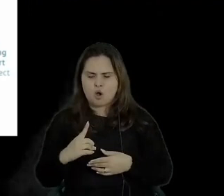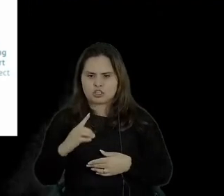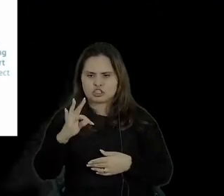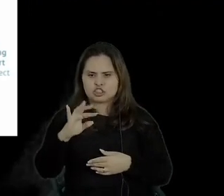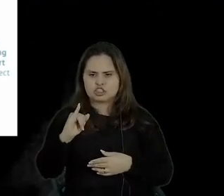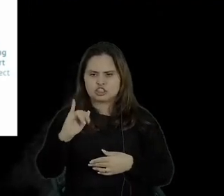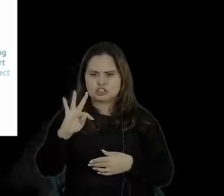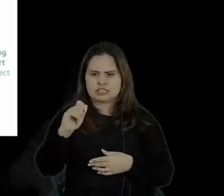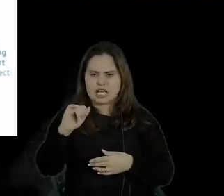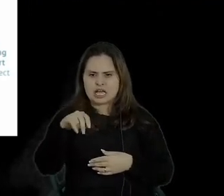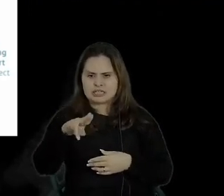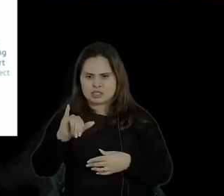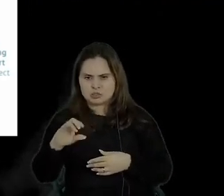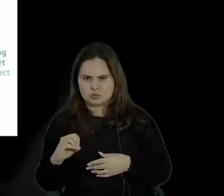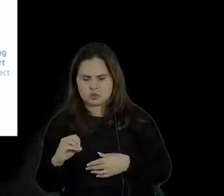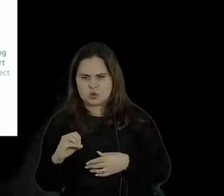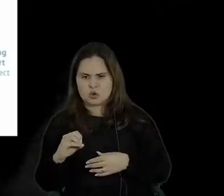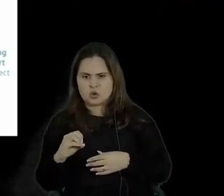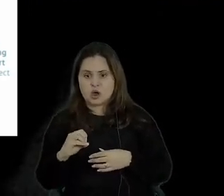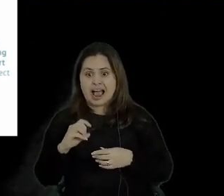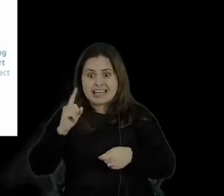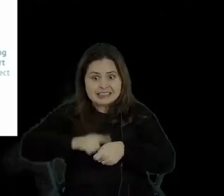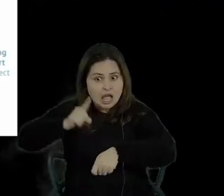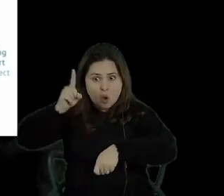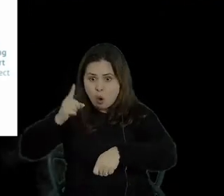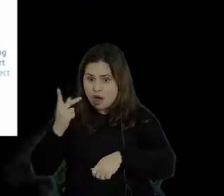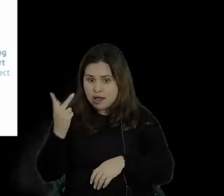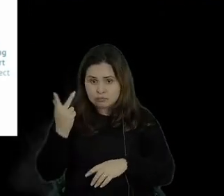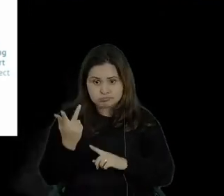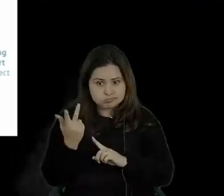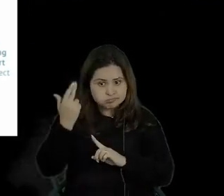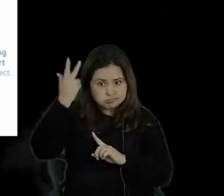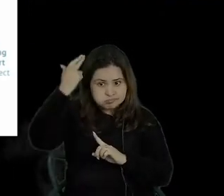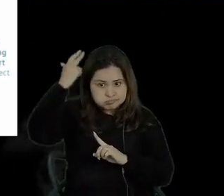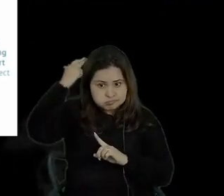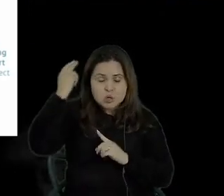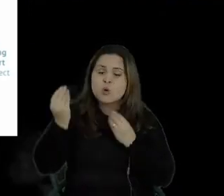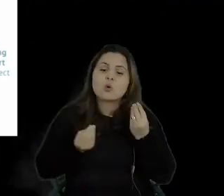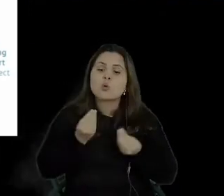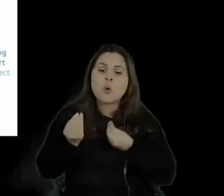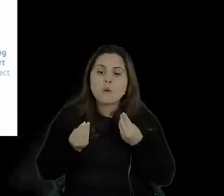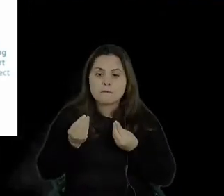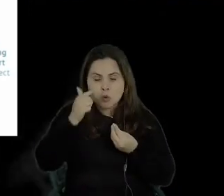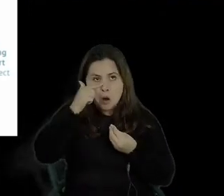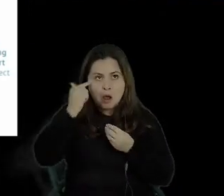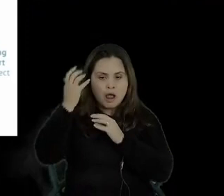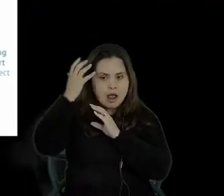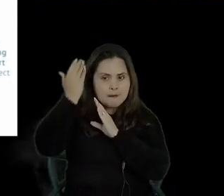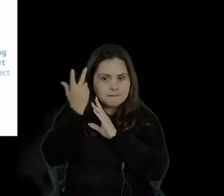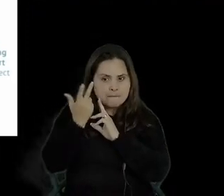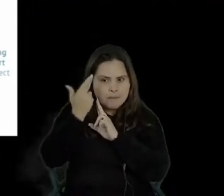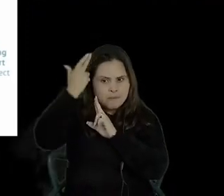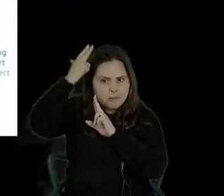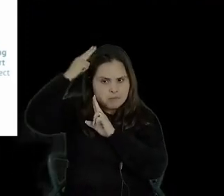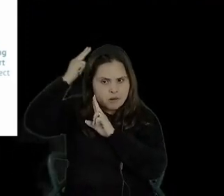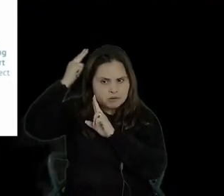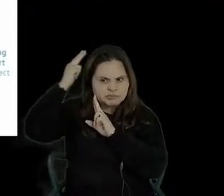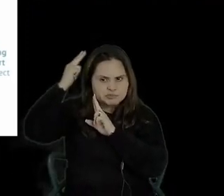E a partir do momento que vai fazer a cirurgia, como que é feita essa cirurgia? Abre a pessoa, na hora que abriu,